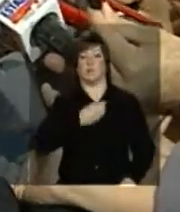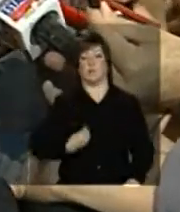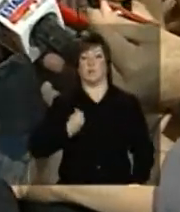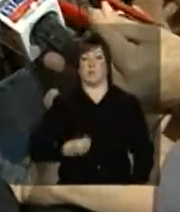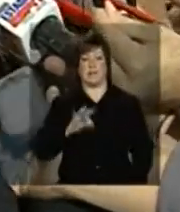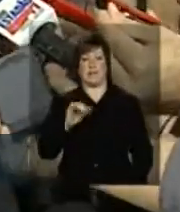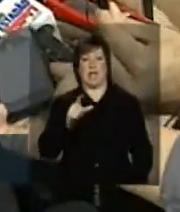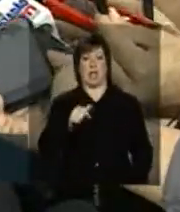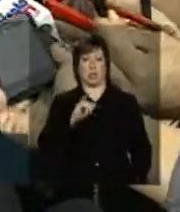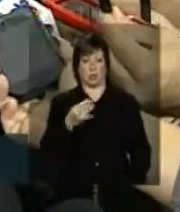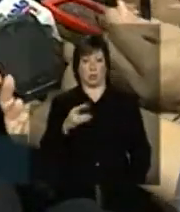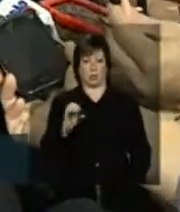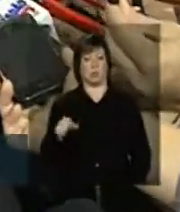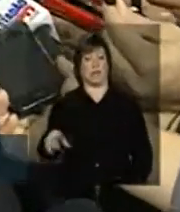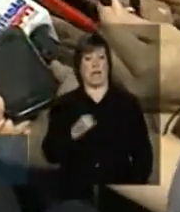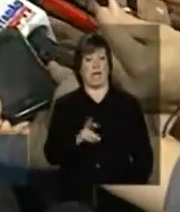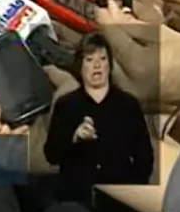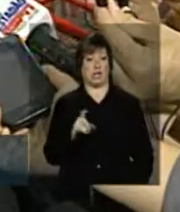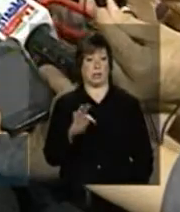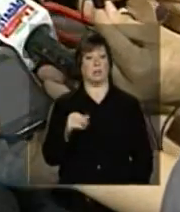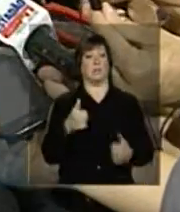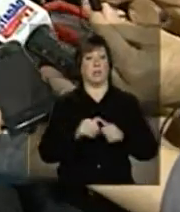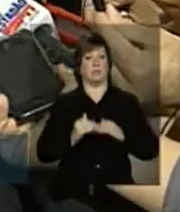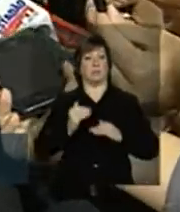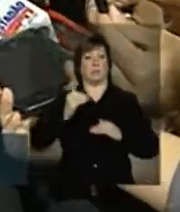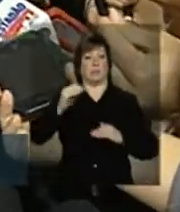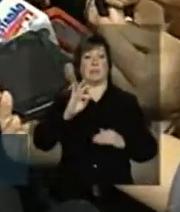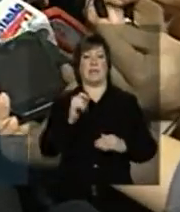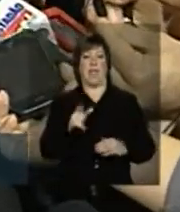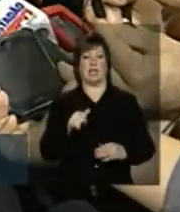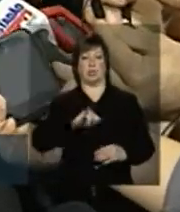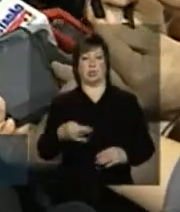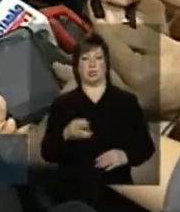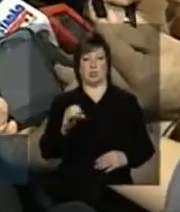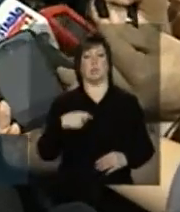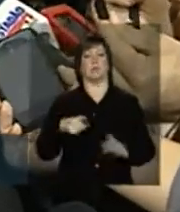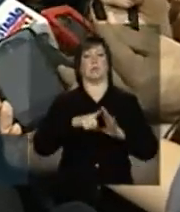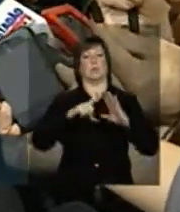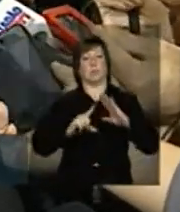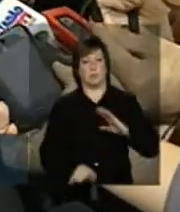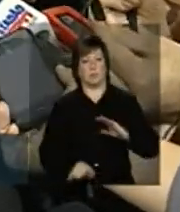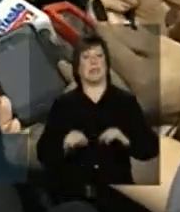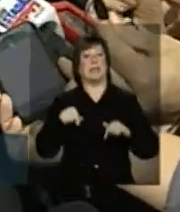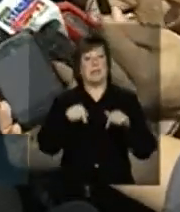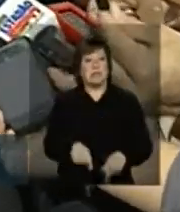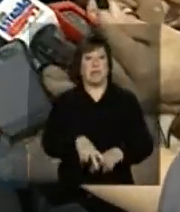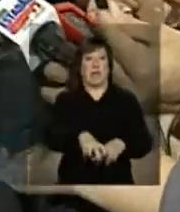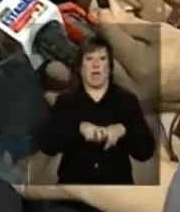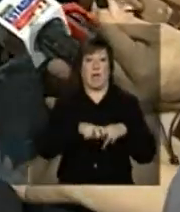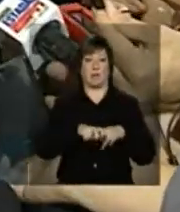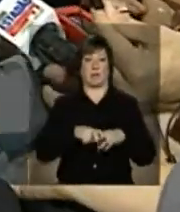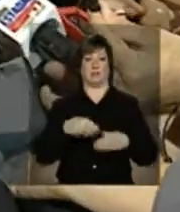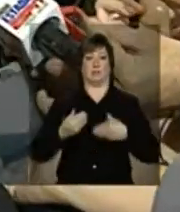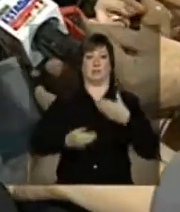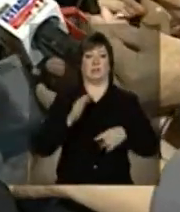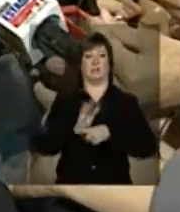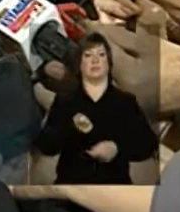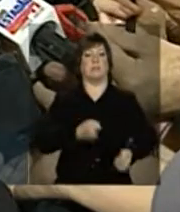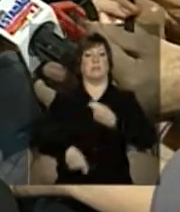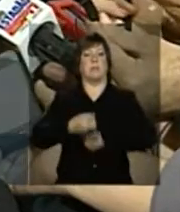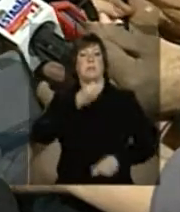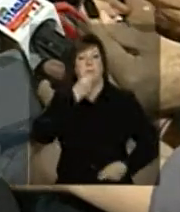O crédito está aumentando, a taxa de juros está diminuindo. Isso causa um estímulo forte para a